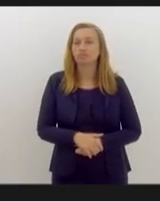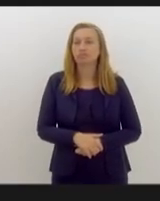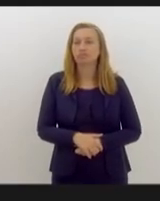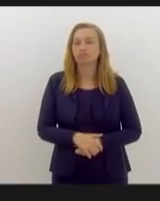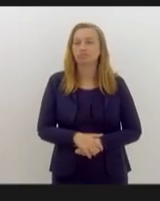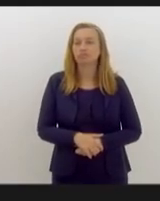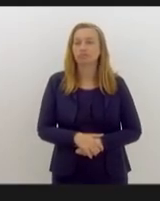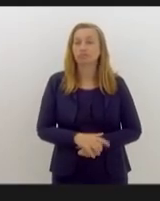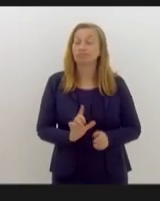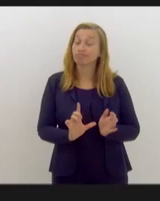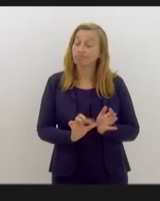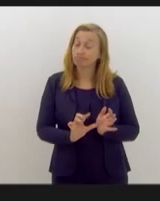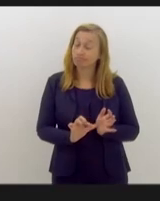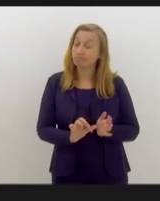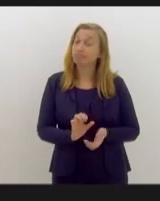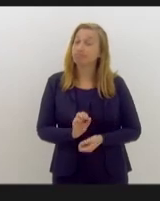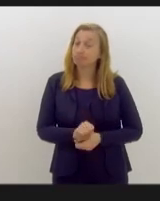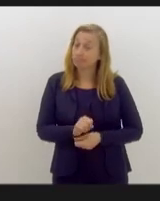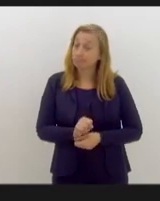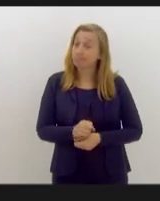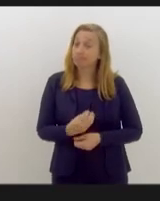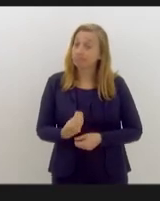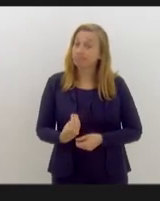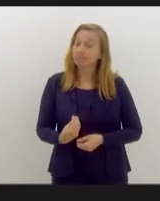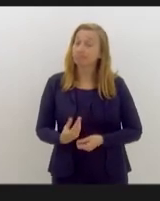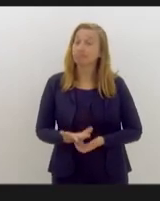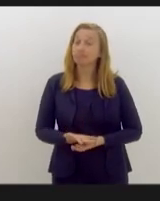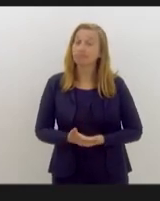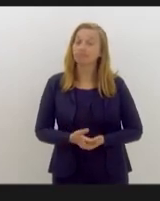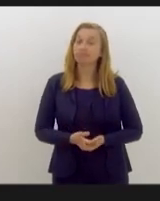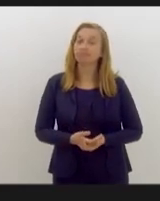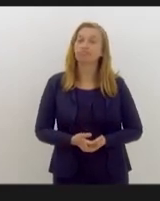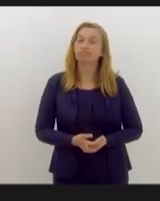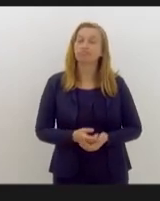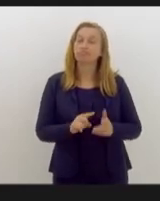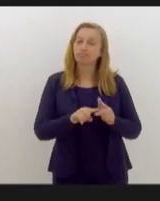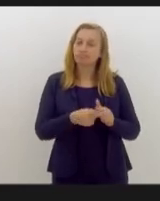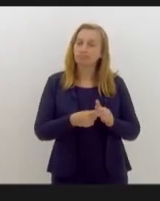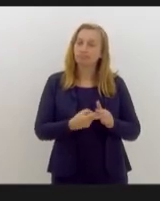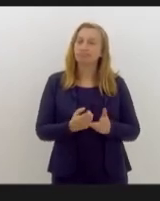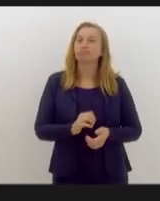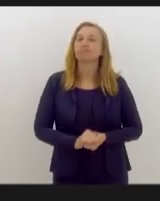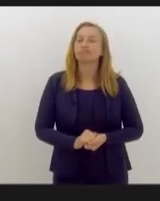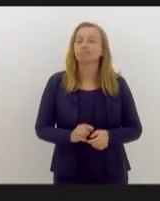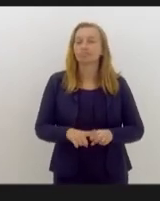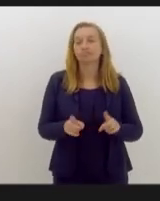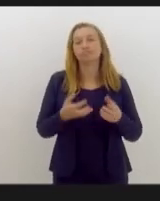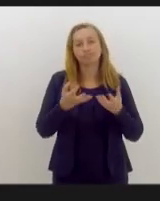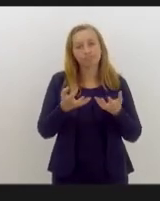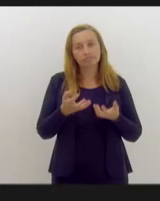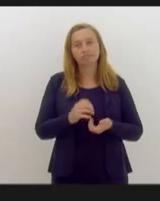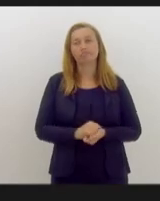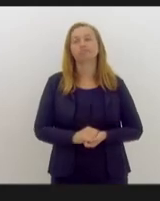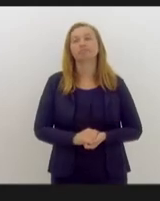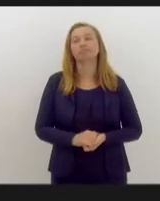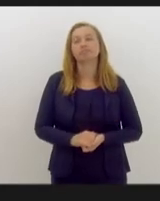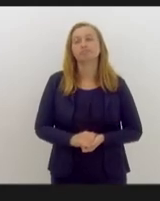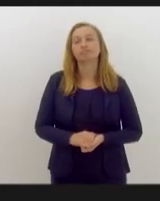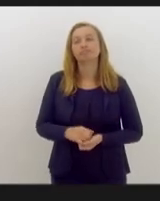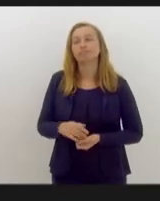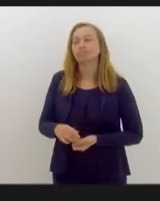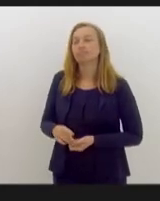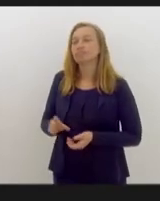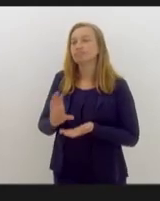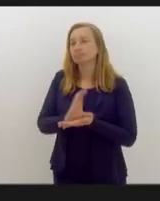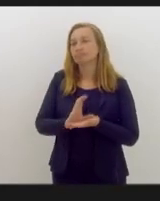bastante atrasados e vivendo esse vácuo, né, de regulamentação. Mas o que a gente pode falar em relação ao